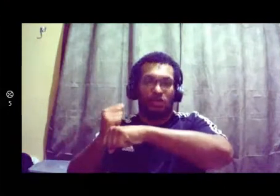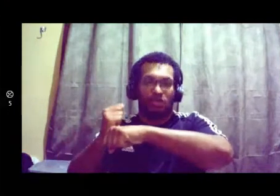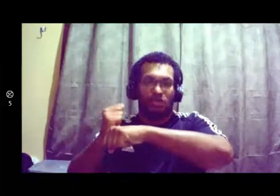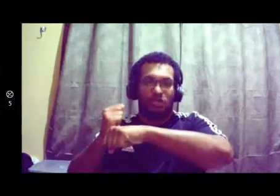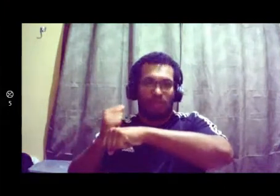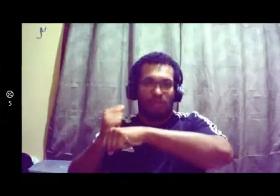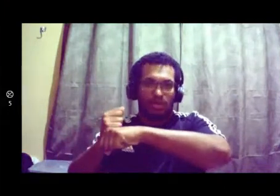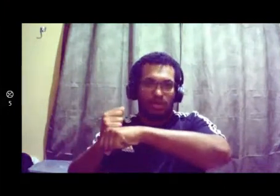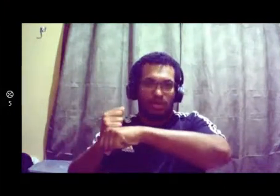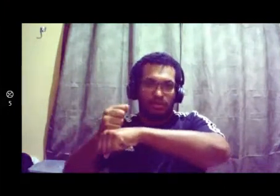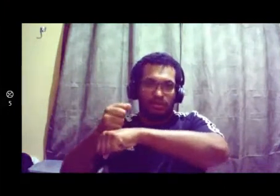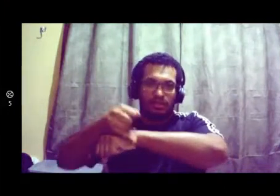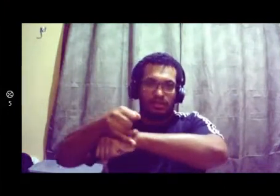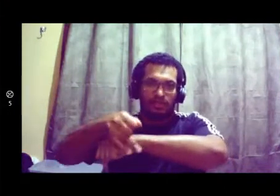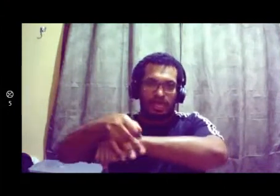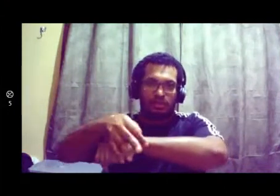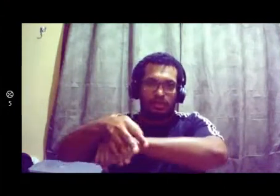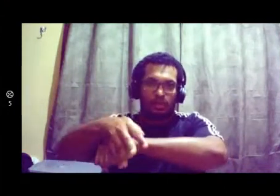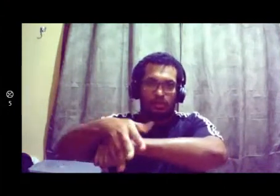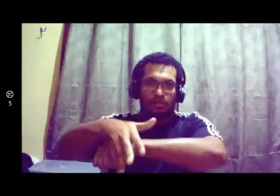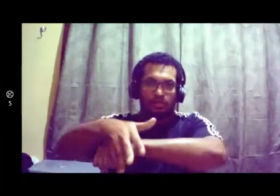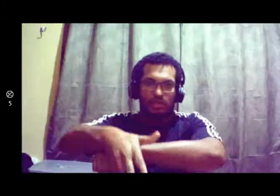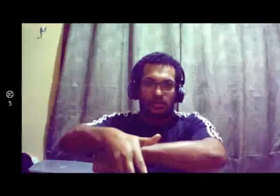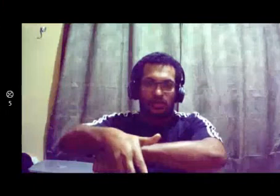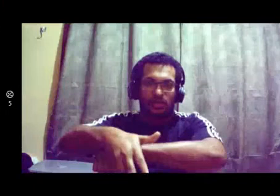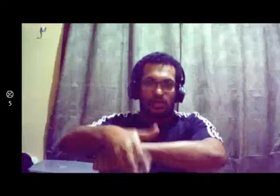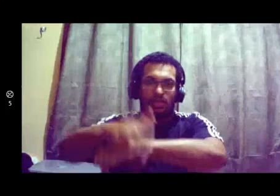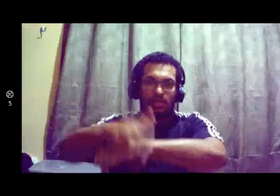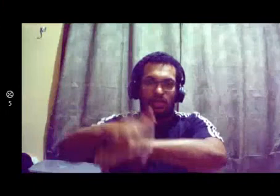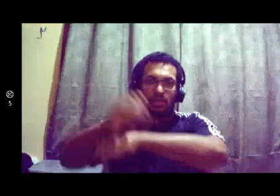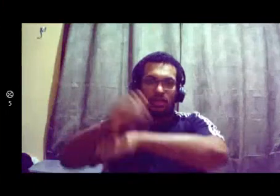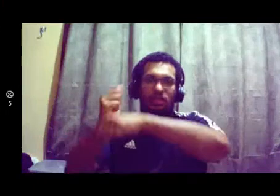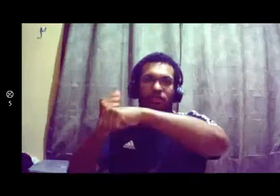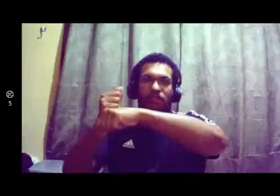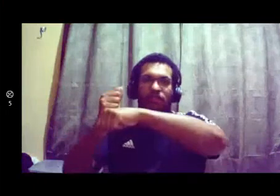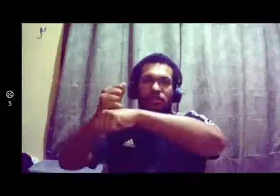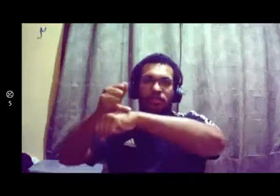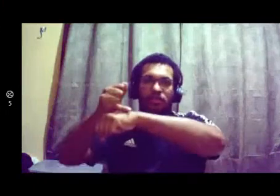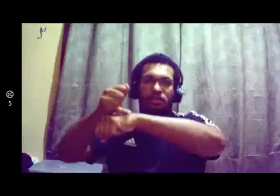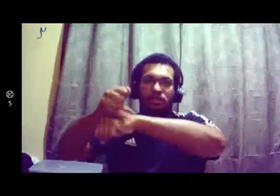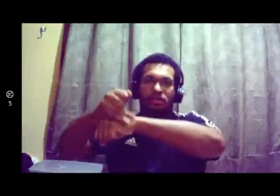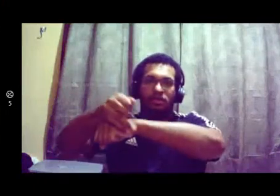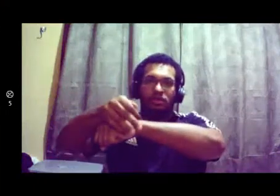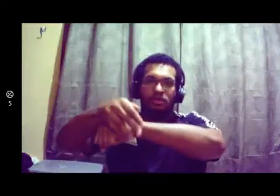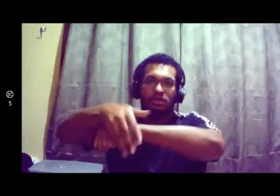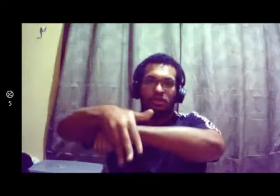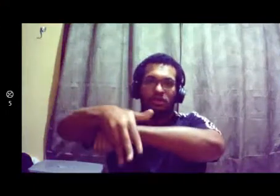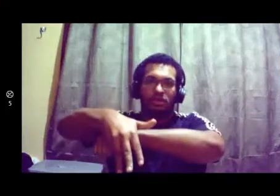o sinal de madrugada, você faz assim, você abre todos os dedos. Então você faz isso.